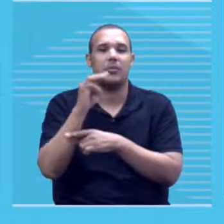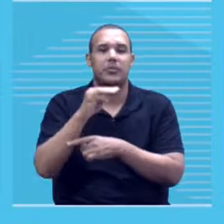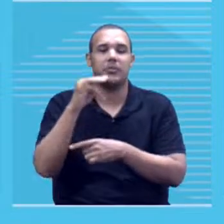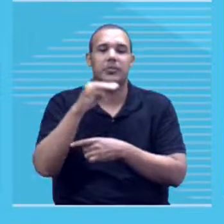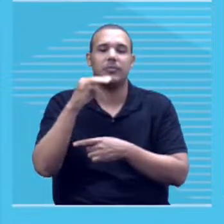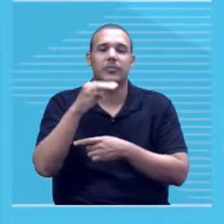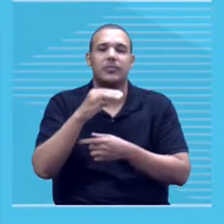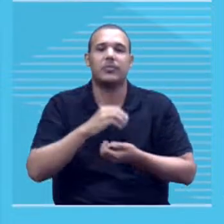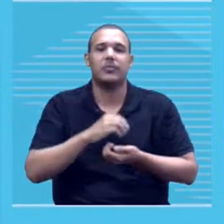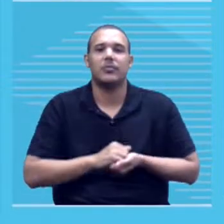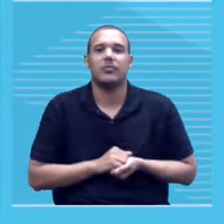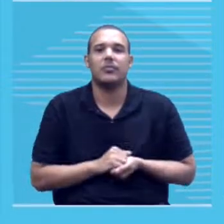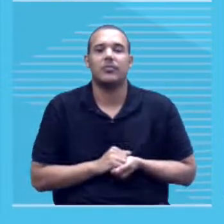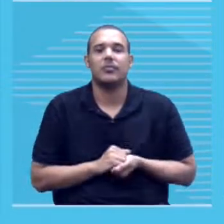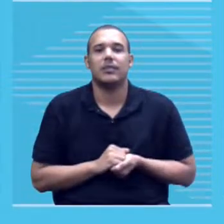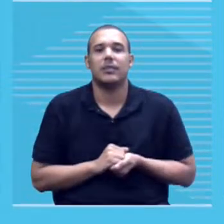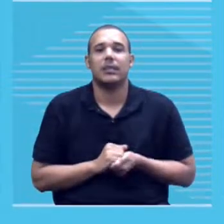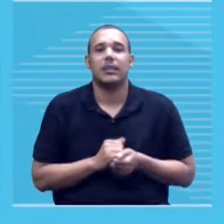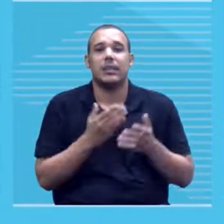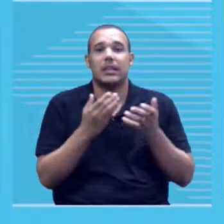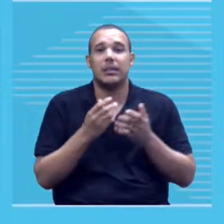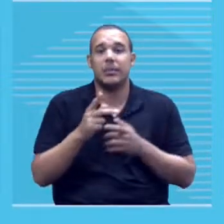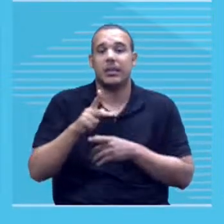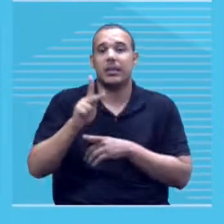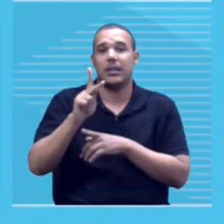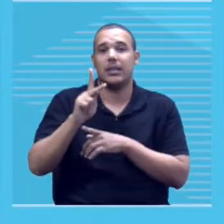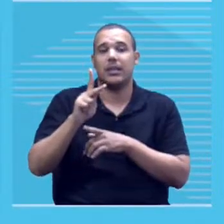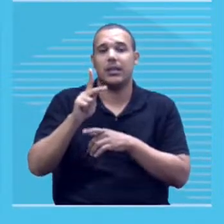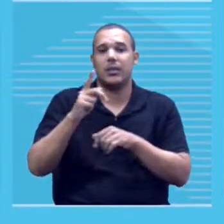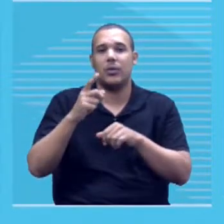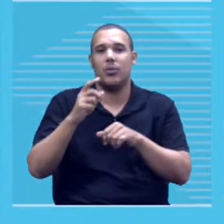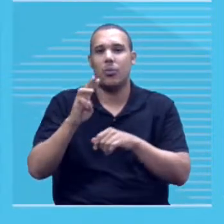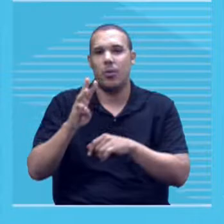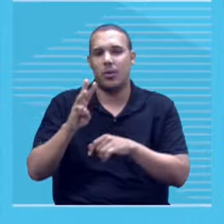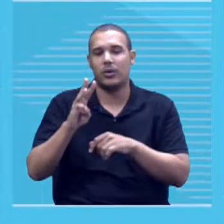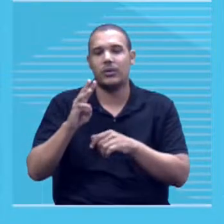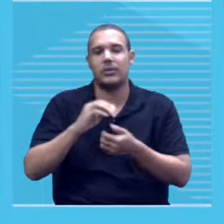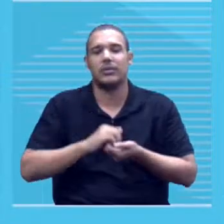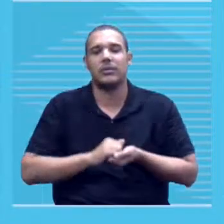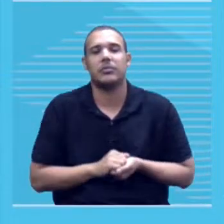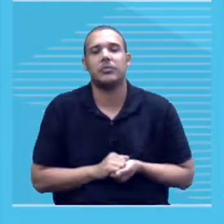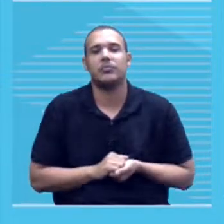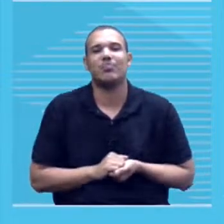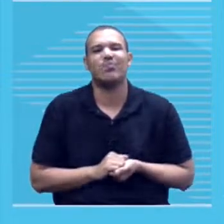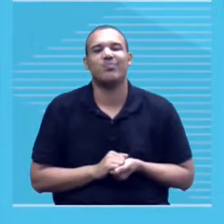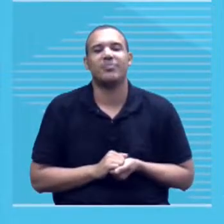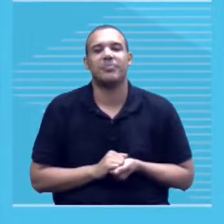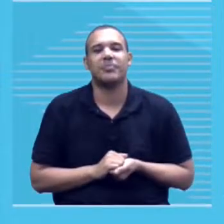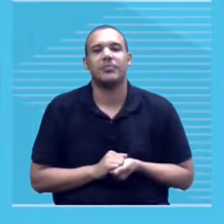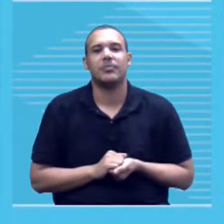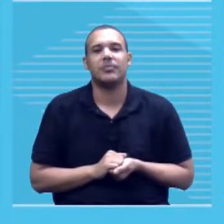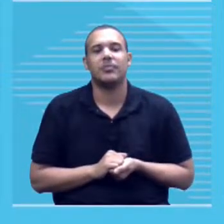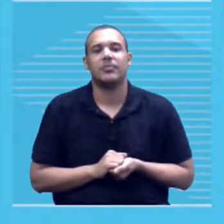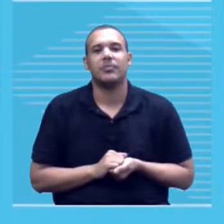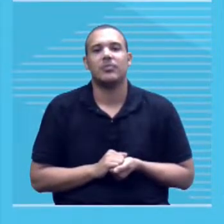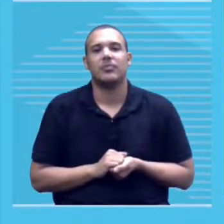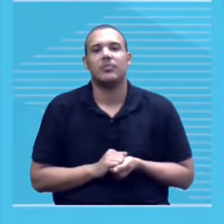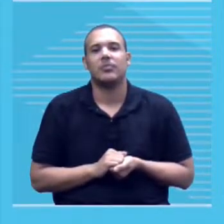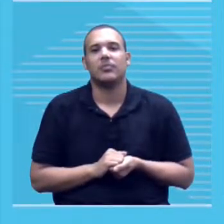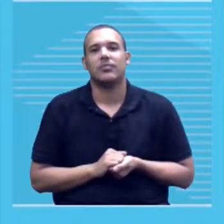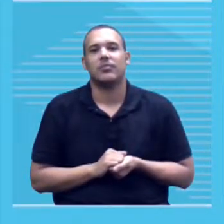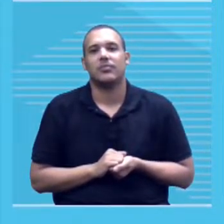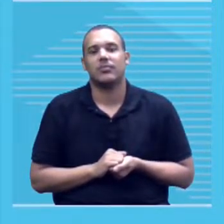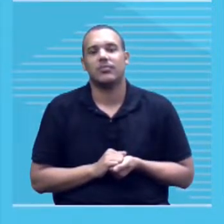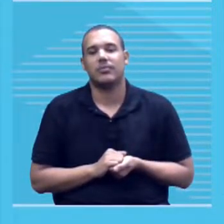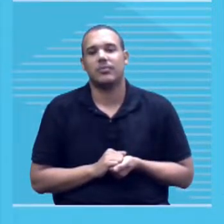Dê a resposta em quilowatt-hora. Olha aí. Olha a unidade. Ele deu a unidade de quilowatt-hora. E aqui